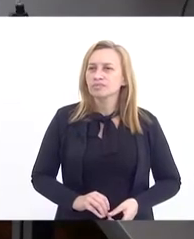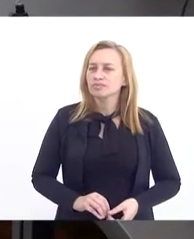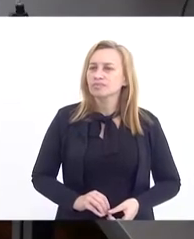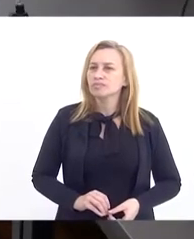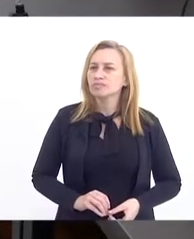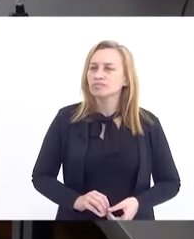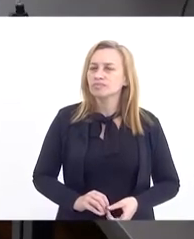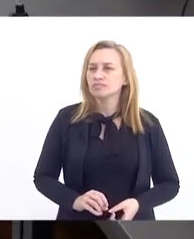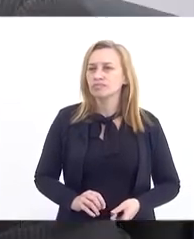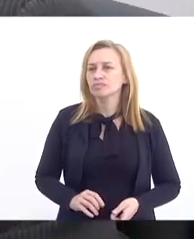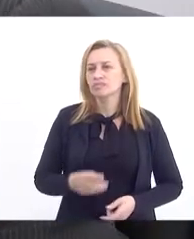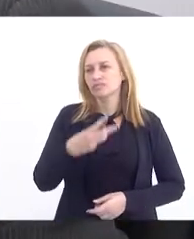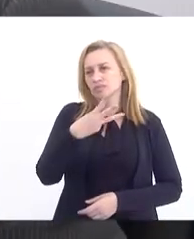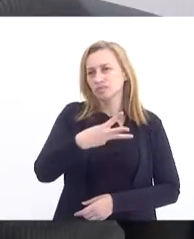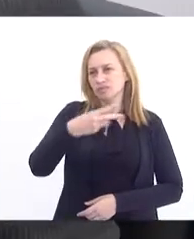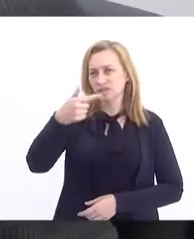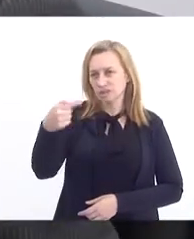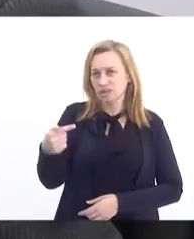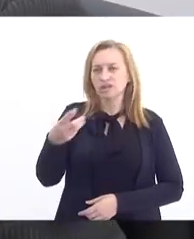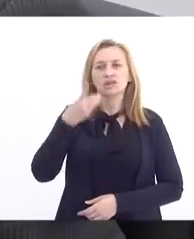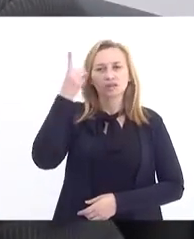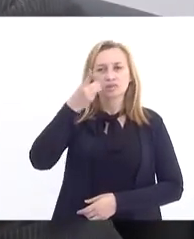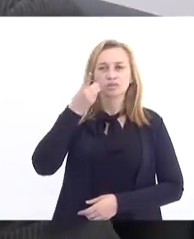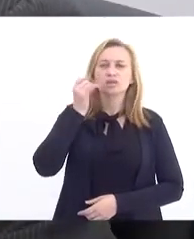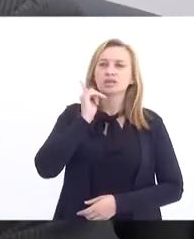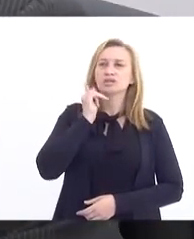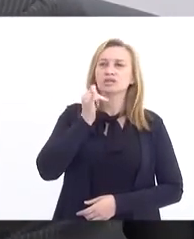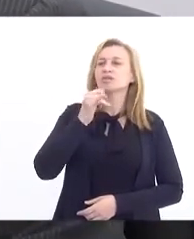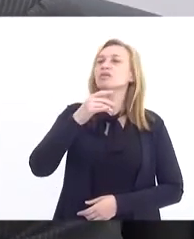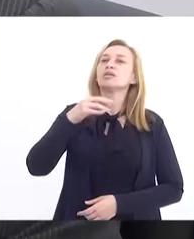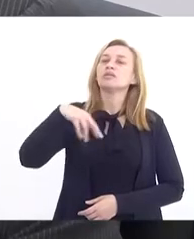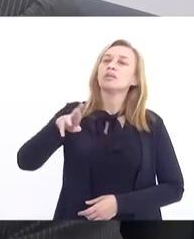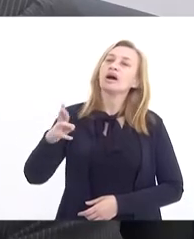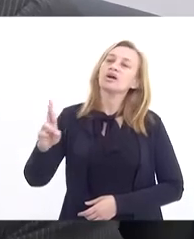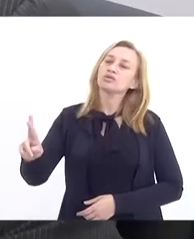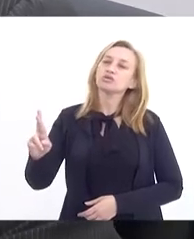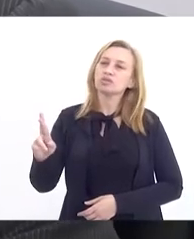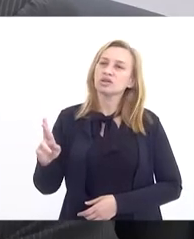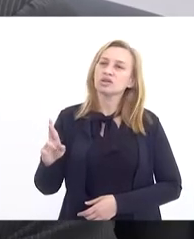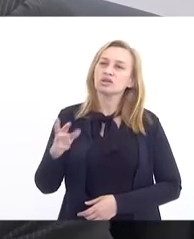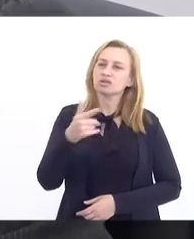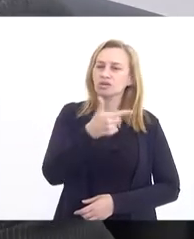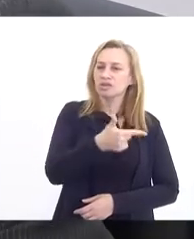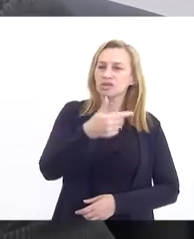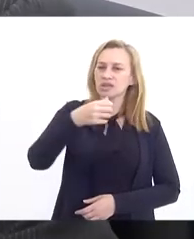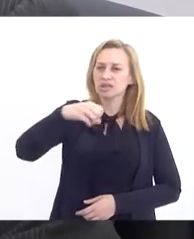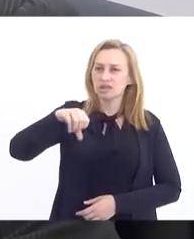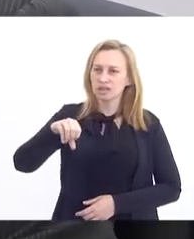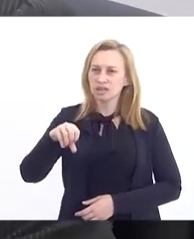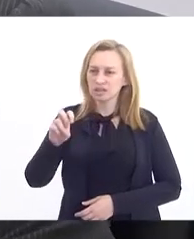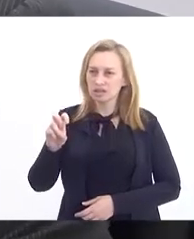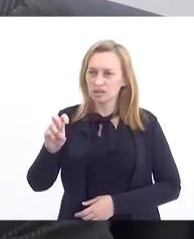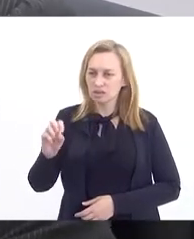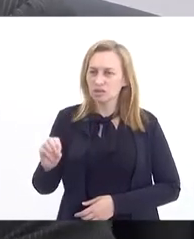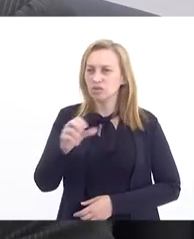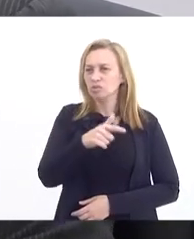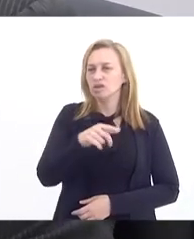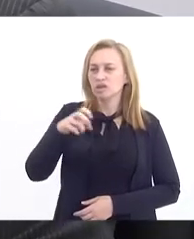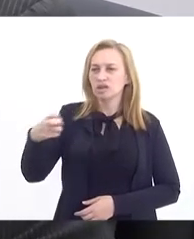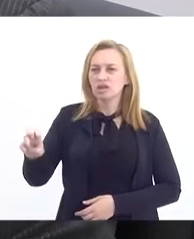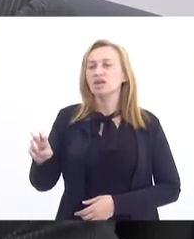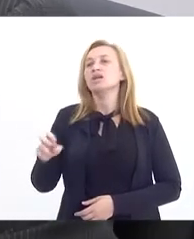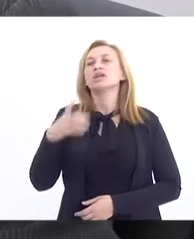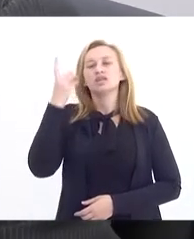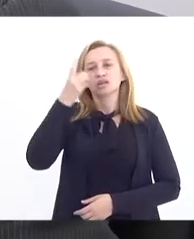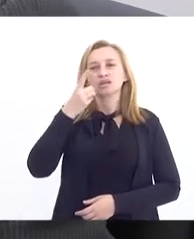Trinta e sete. Relator deputado Marcos Miller, emendas de plenário ao projeto de lei 950/2015, de autoria do deputado Tiago